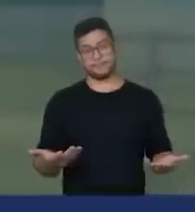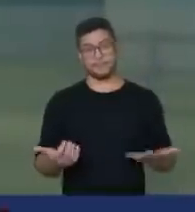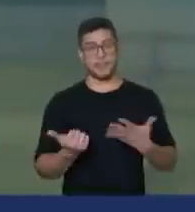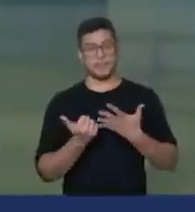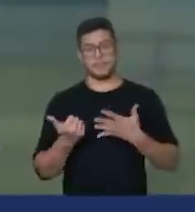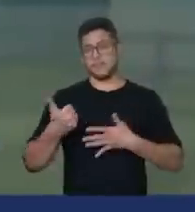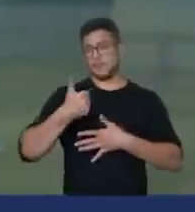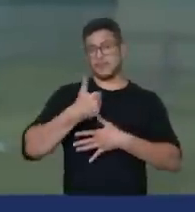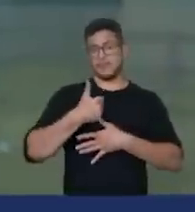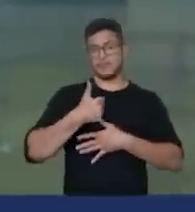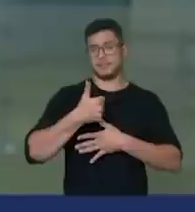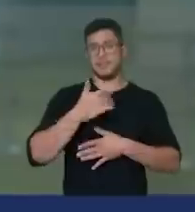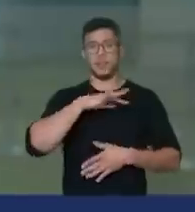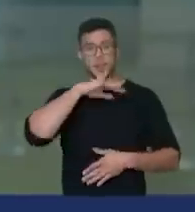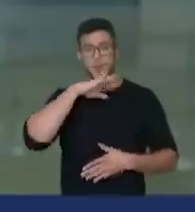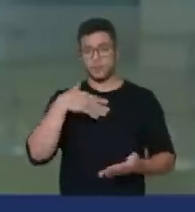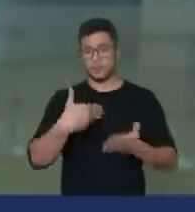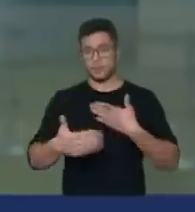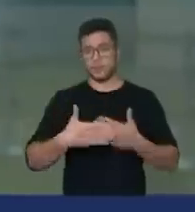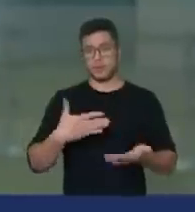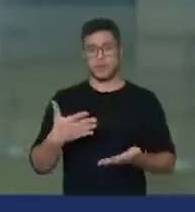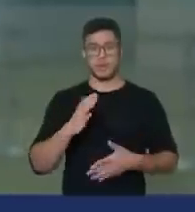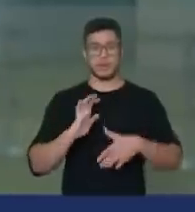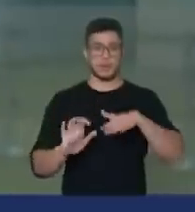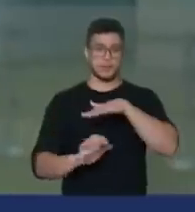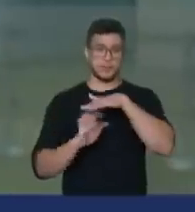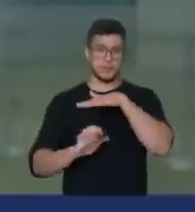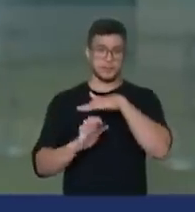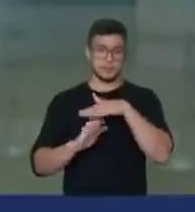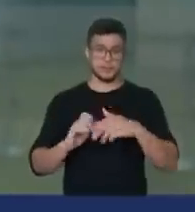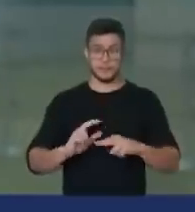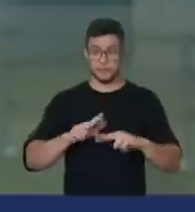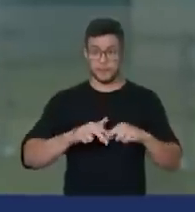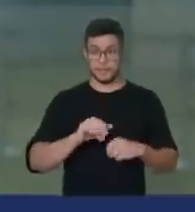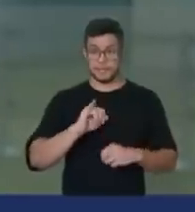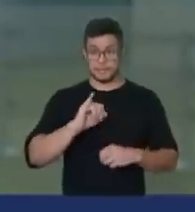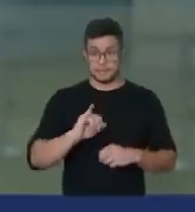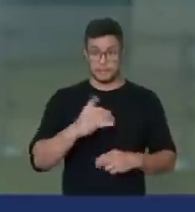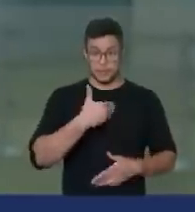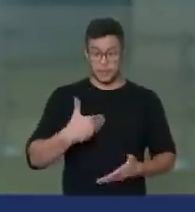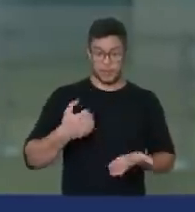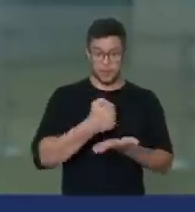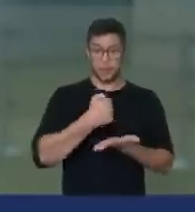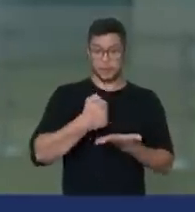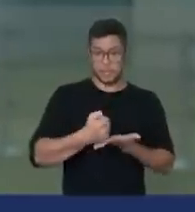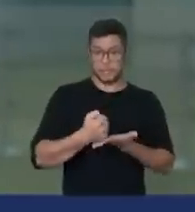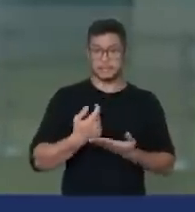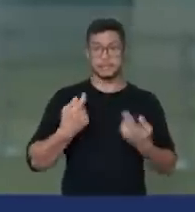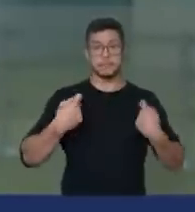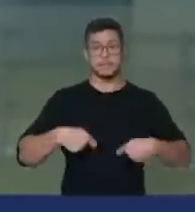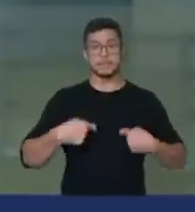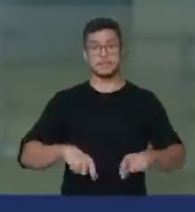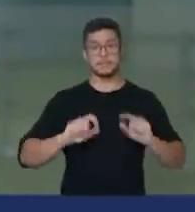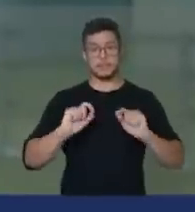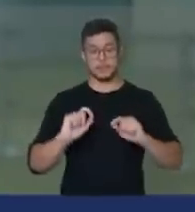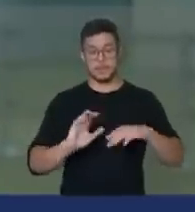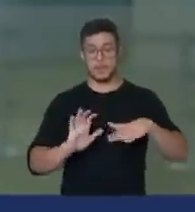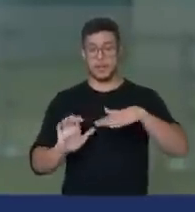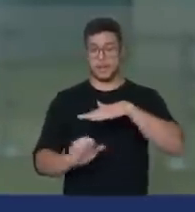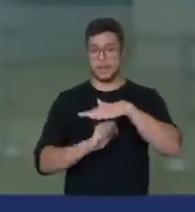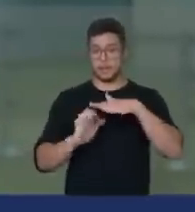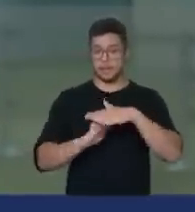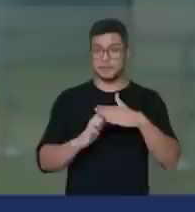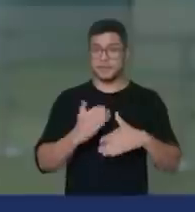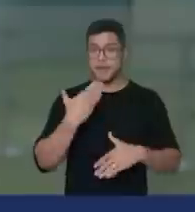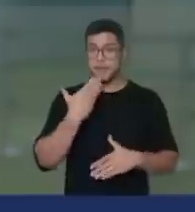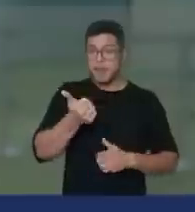para qualquer empresa na contratação do poder público, porque quando o poder público contrata, ele tem que contratar a empresa que é mais eficiente, que tem o menor